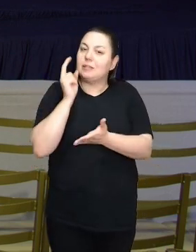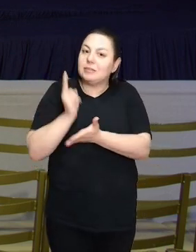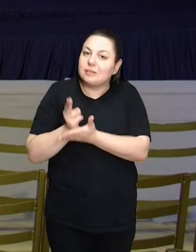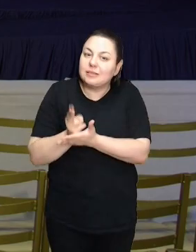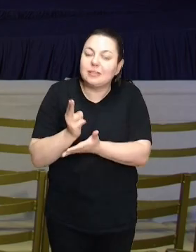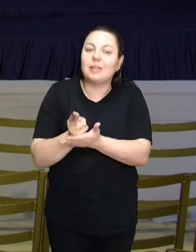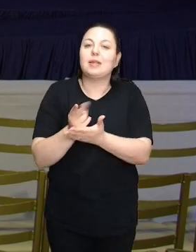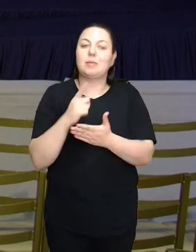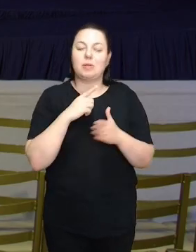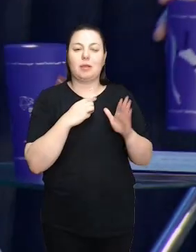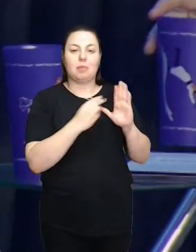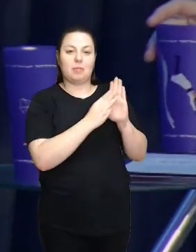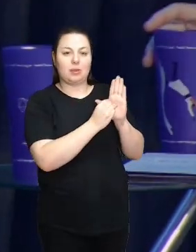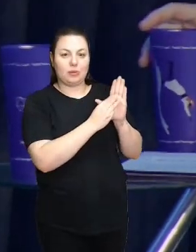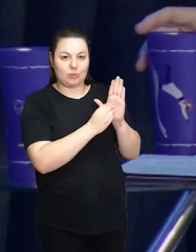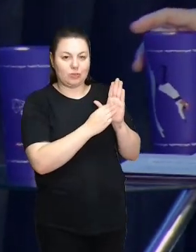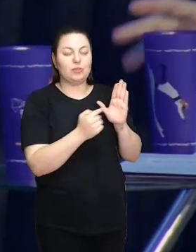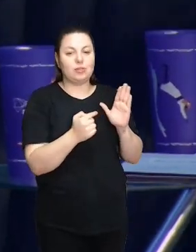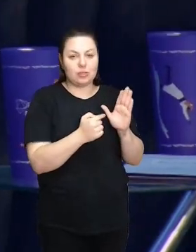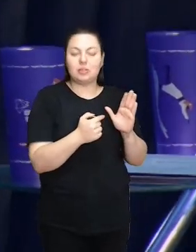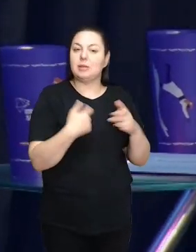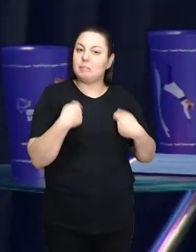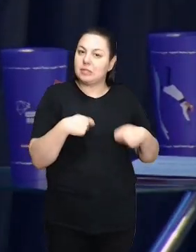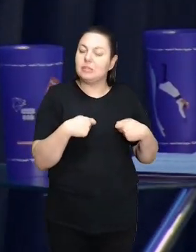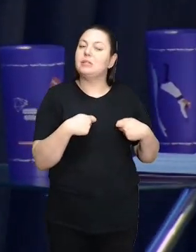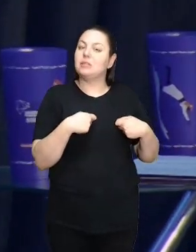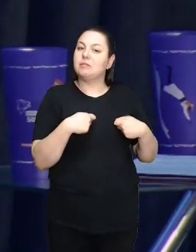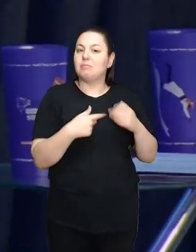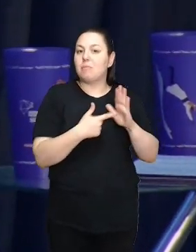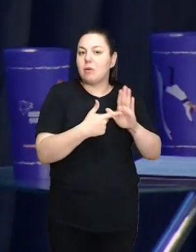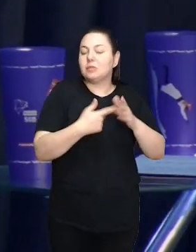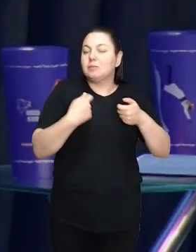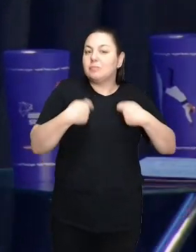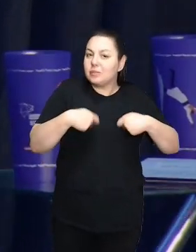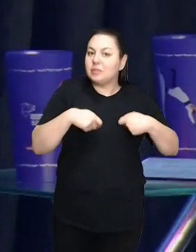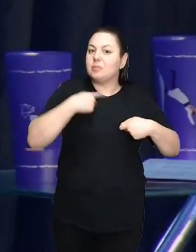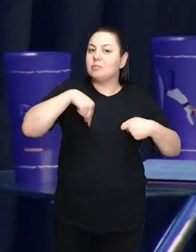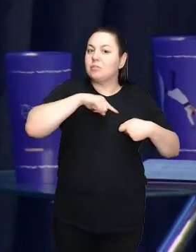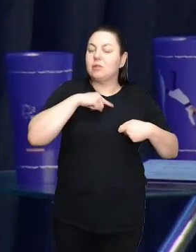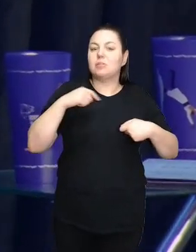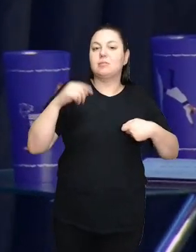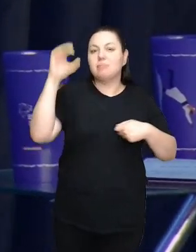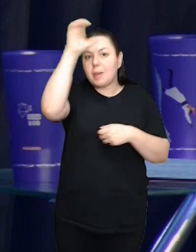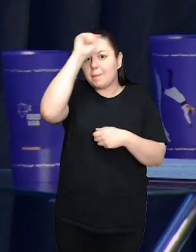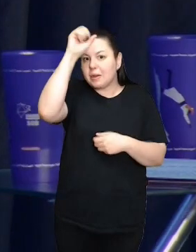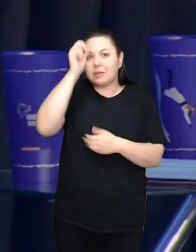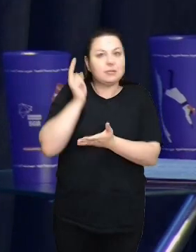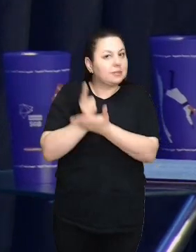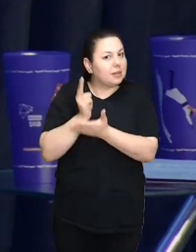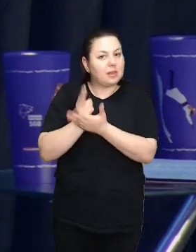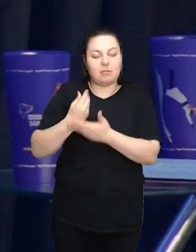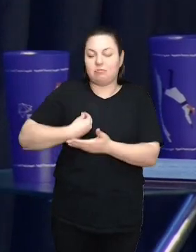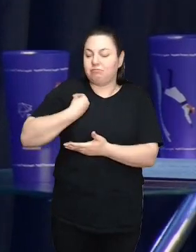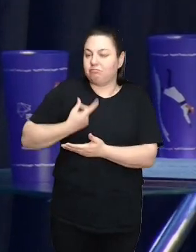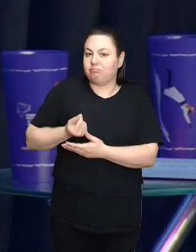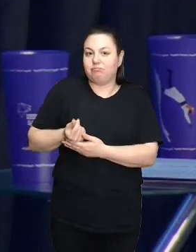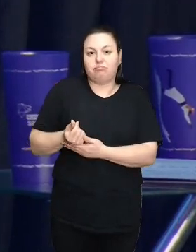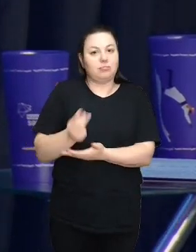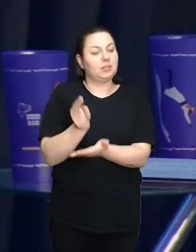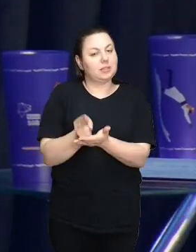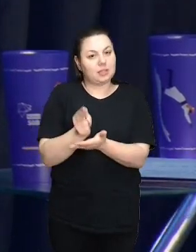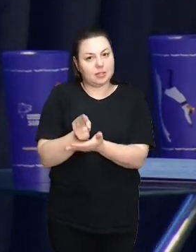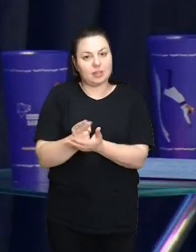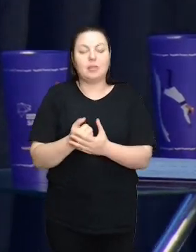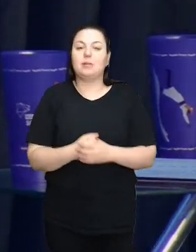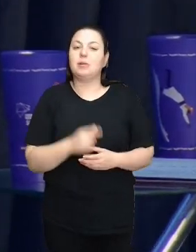metodologia que a gente tem que ficar cada vez mais atento, é aprendizagem ao longo da vida. Tem uma metodologia